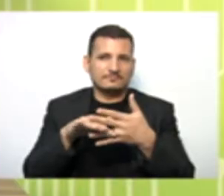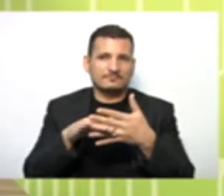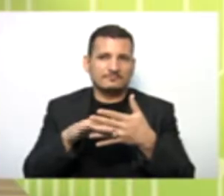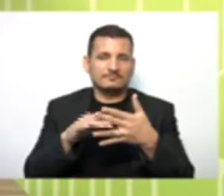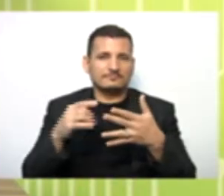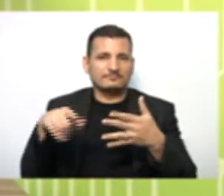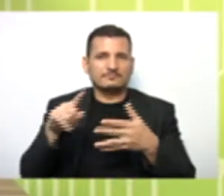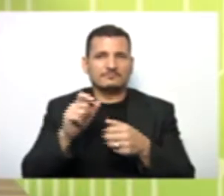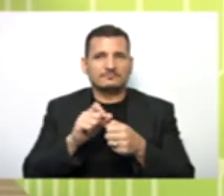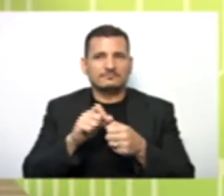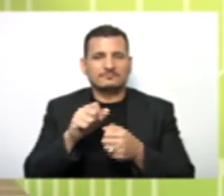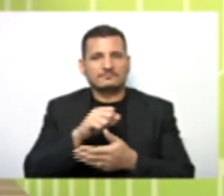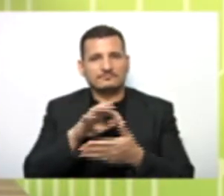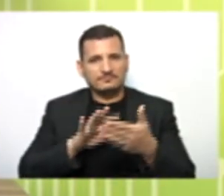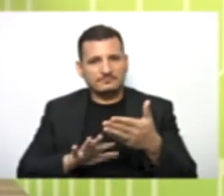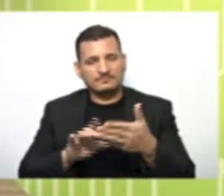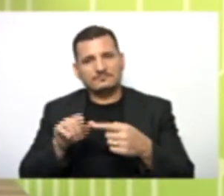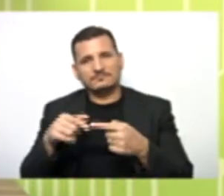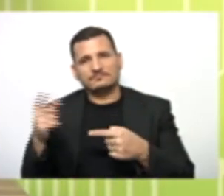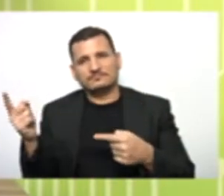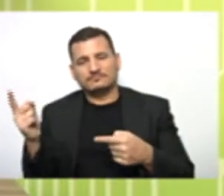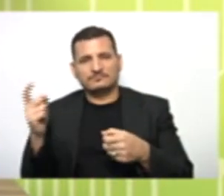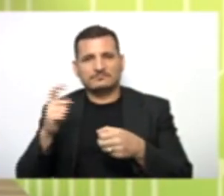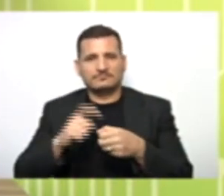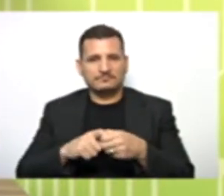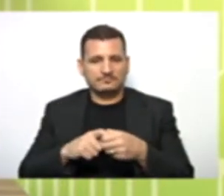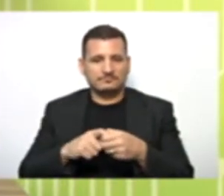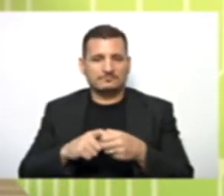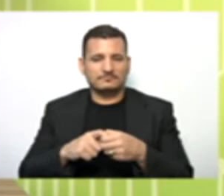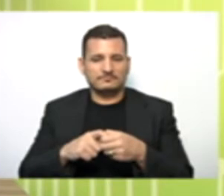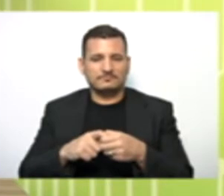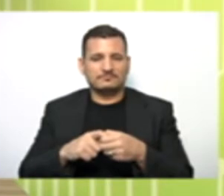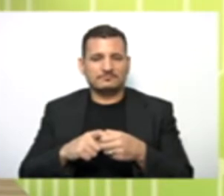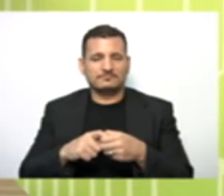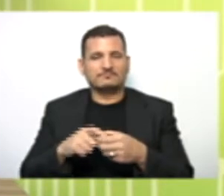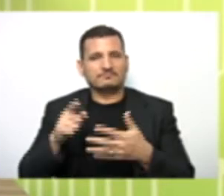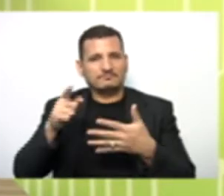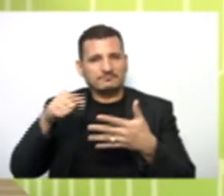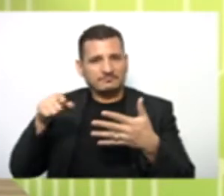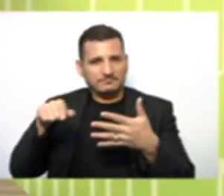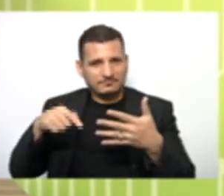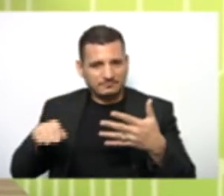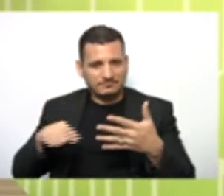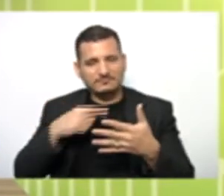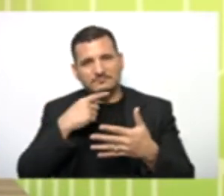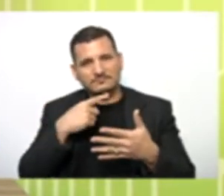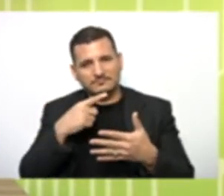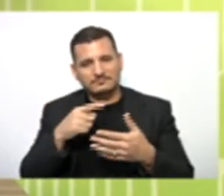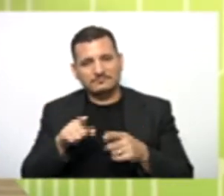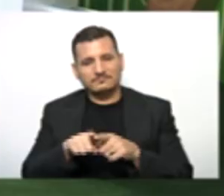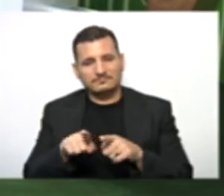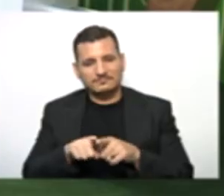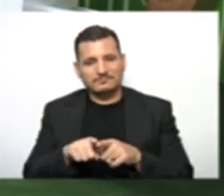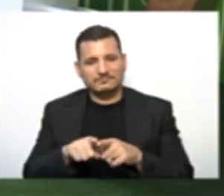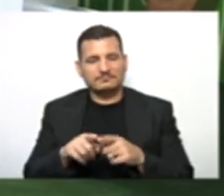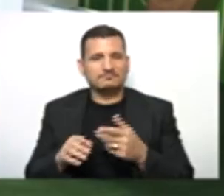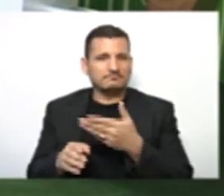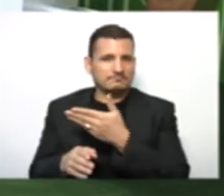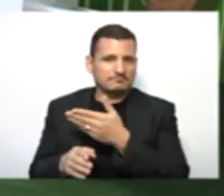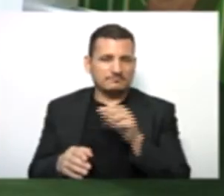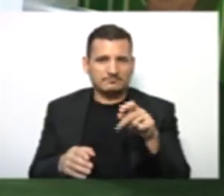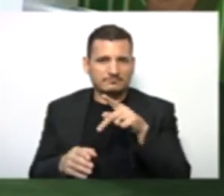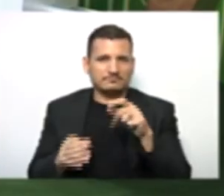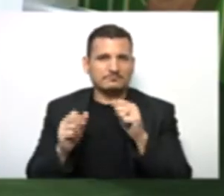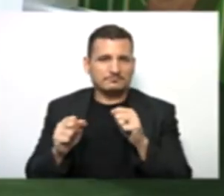fazer a atividade e daqui a pouquinho a gente volta para poder fazer a correção e tirar eventuais dúvidas. Postem ali para a